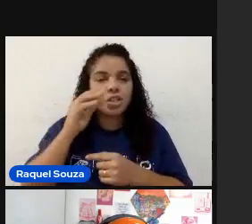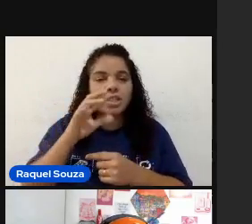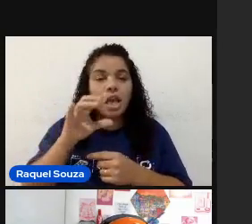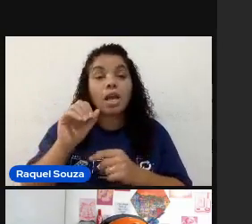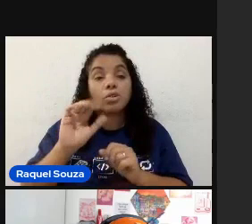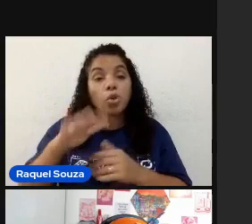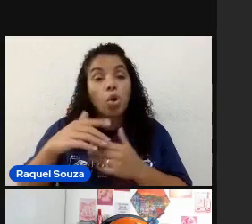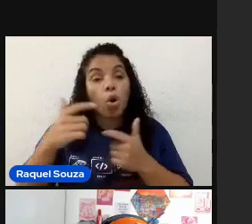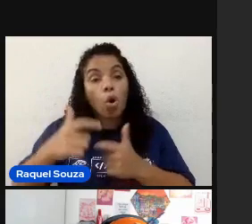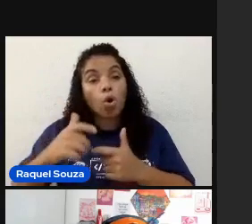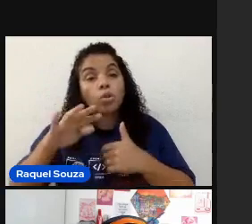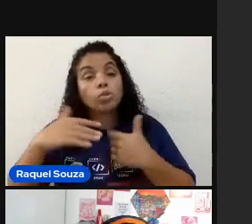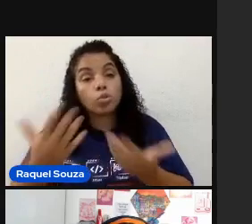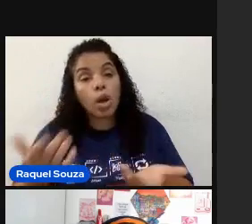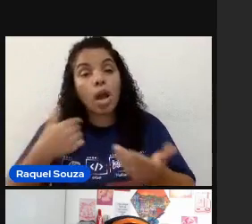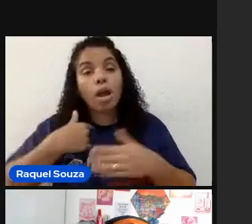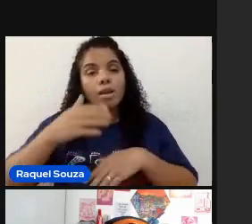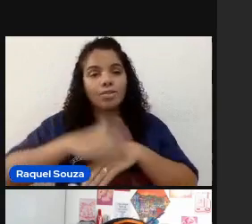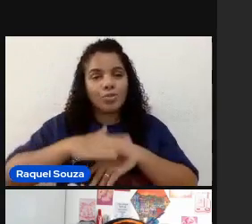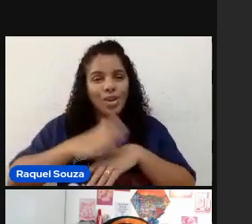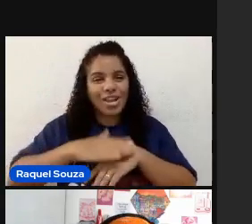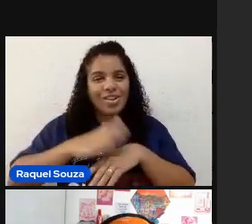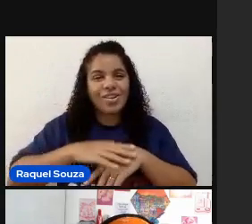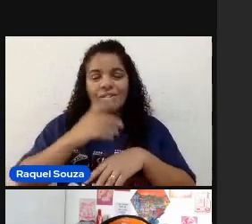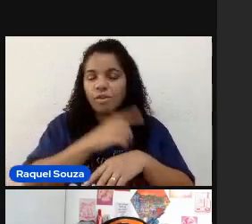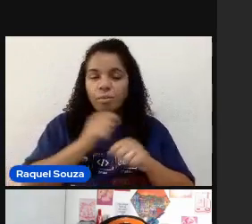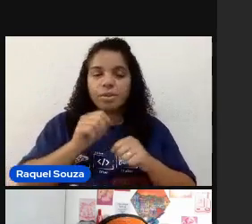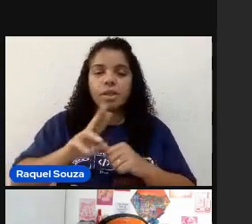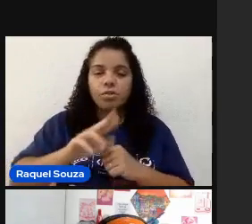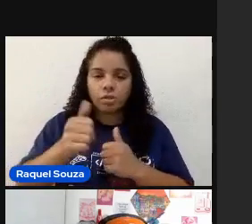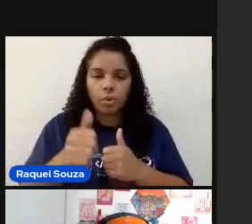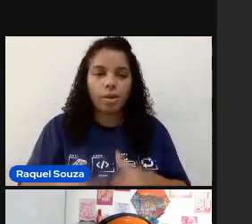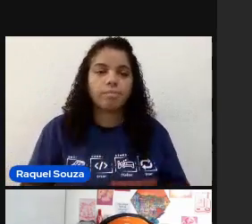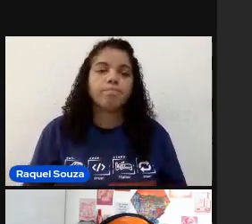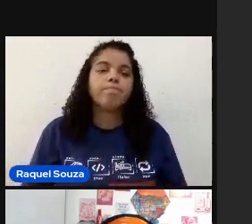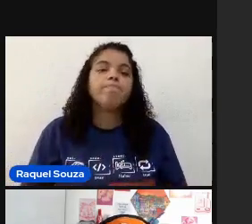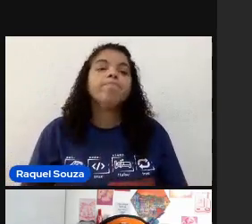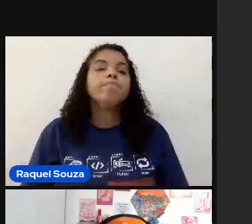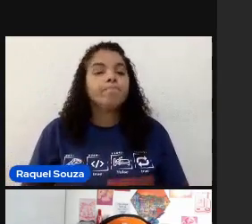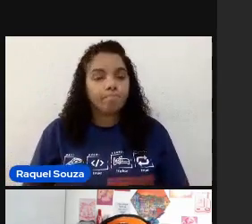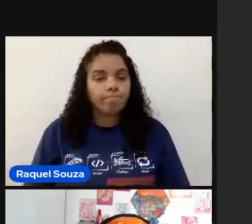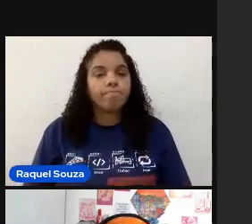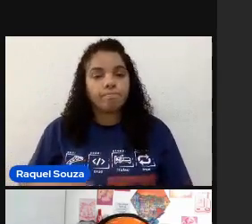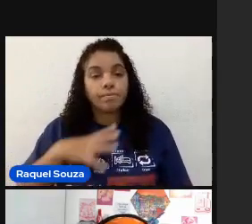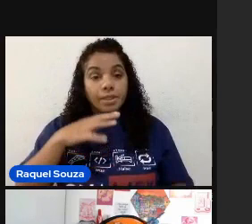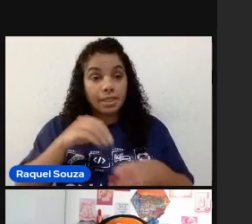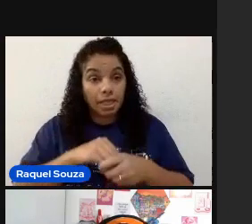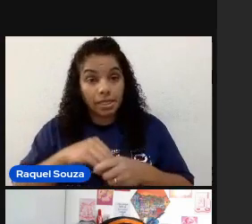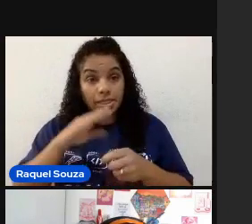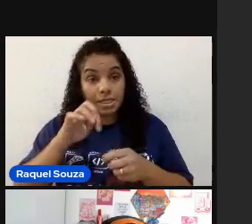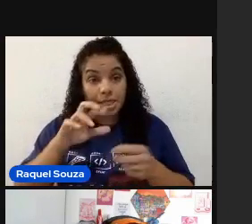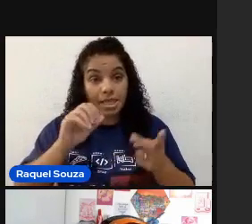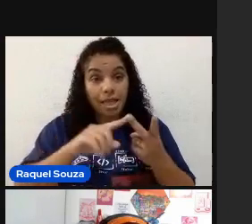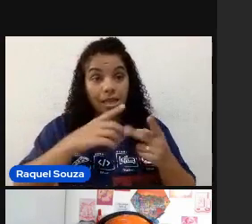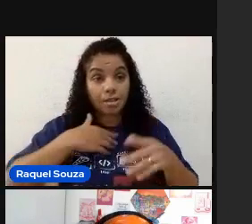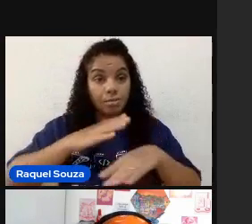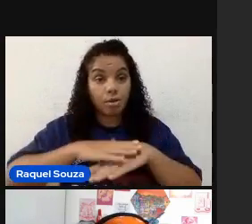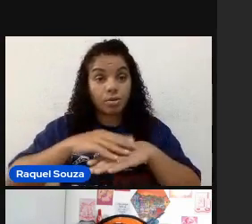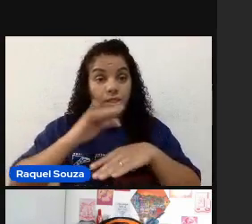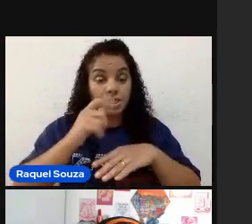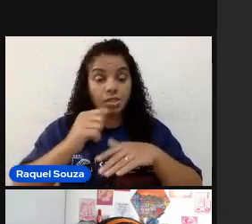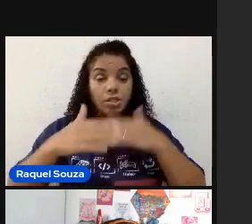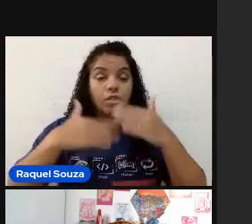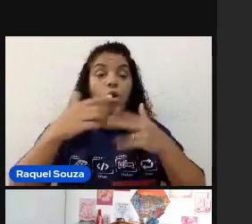quando eu vou poder atuar dentro desse cenário meu de ciclo de desenvolvimento, uma vez que eu